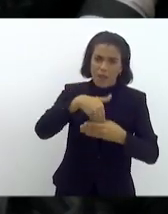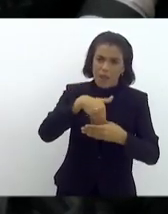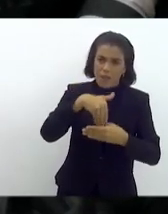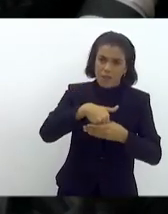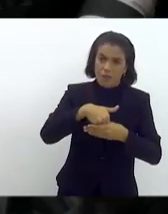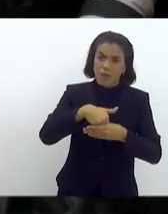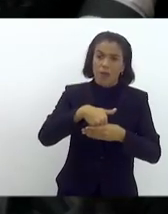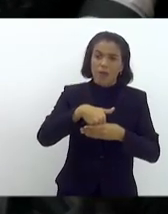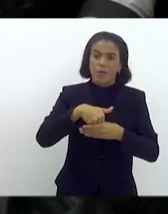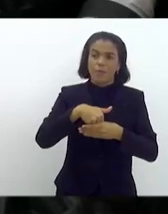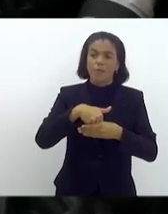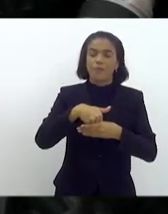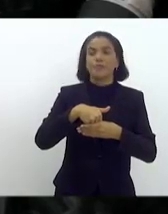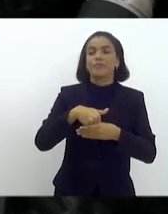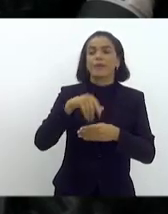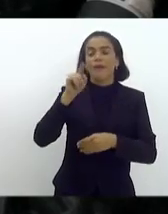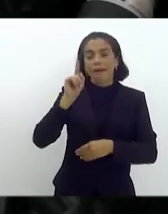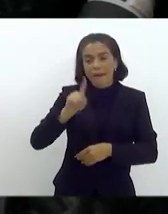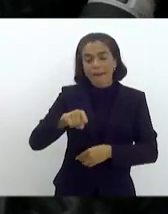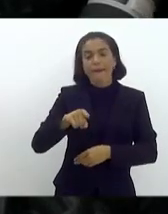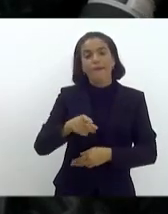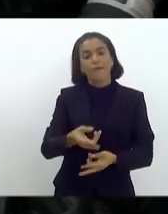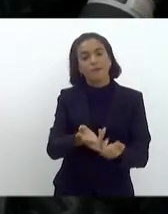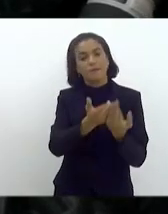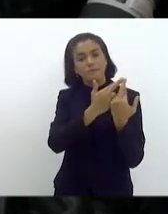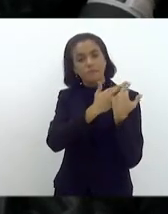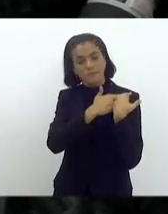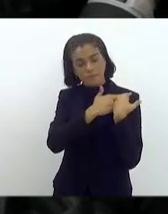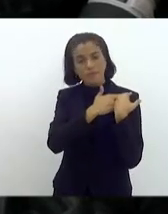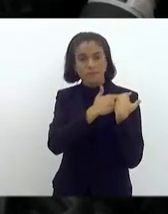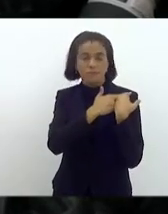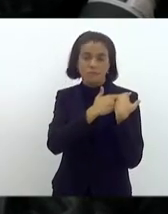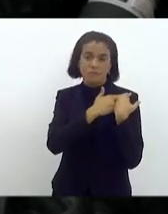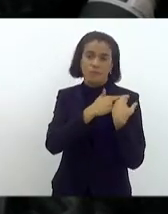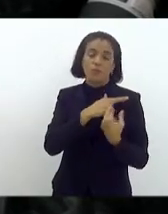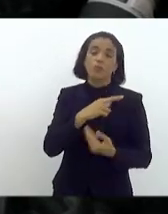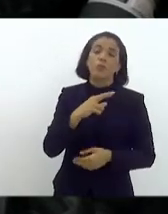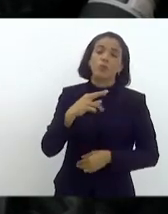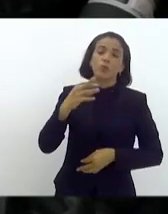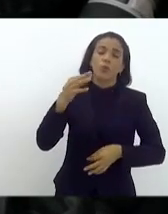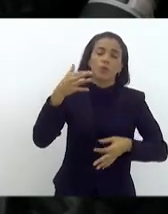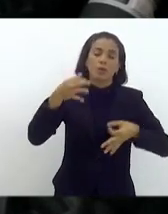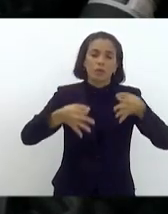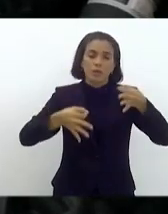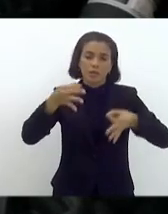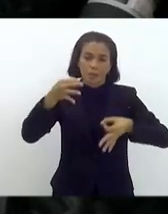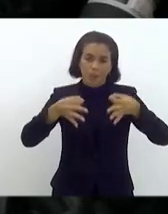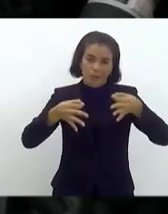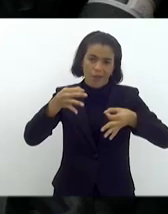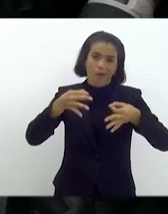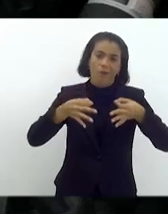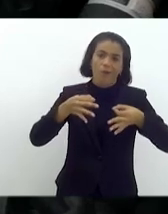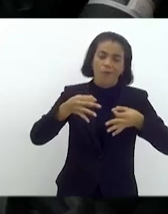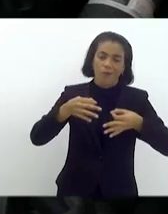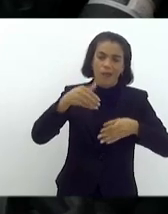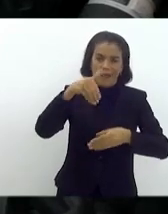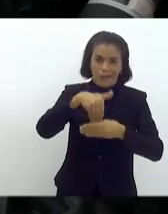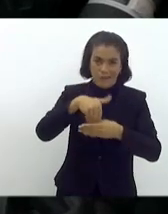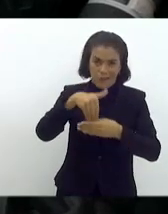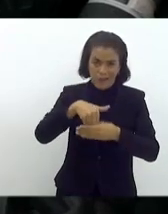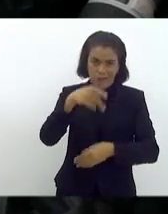é uma competência no entendimento do Tribunal Regional Eleitoral aqui no estado do Rio de